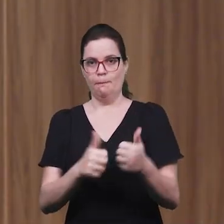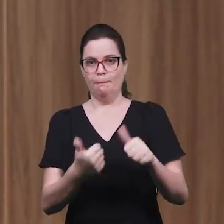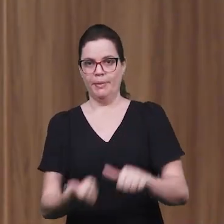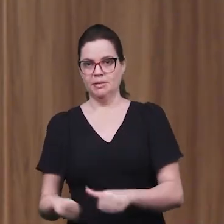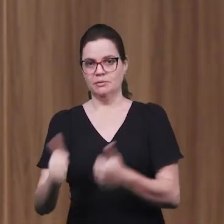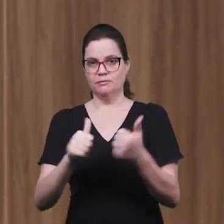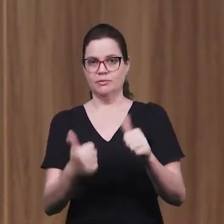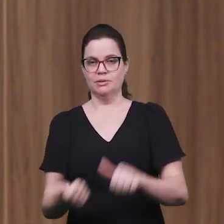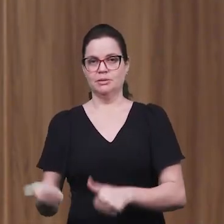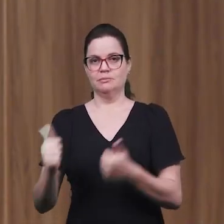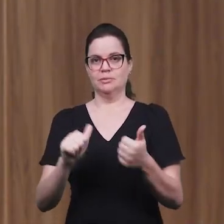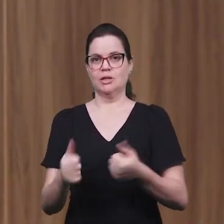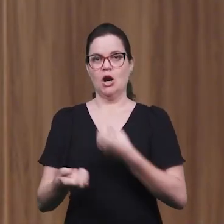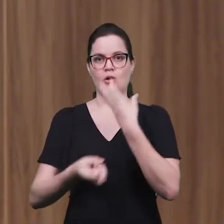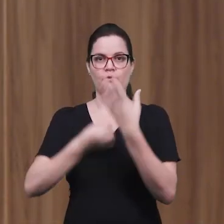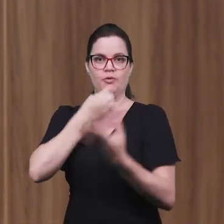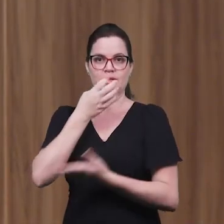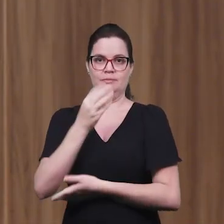O batismo,